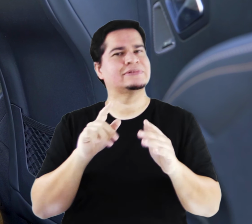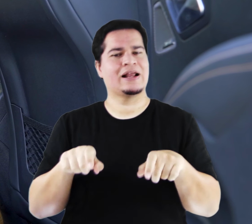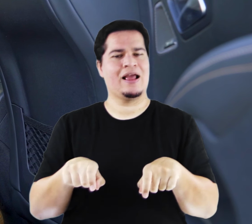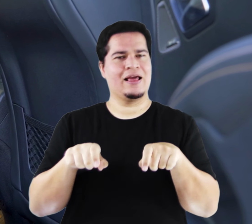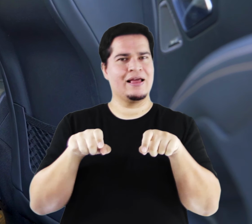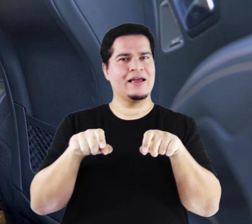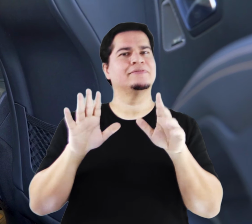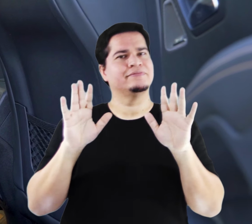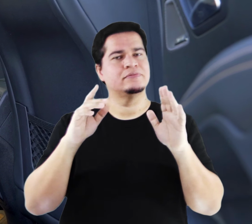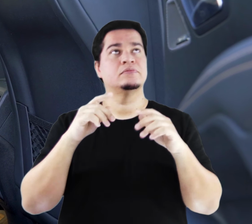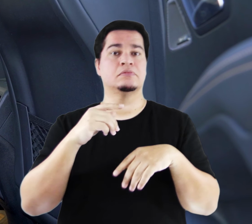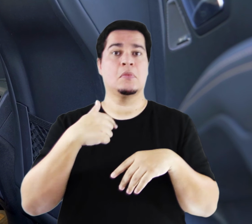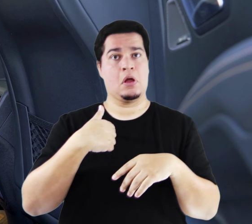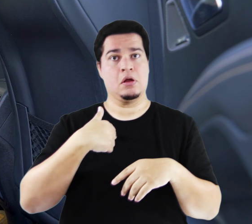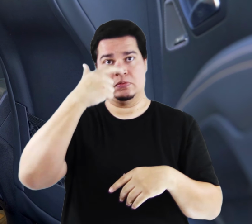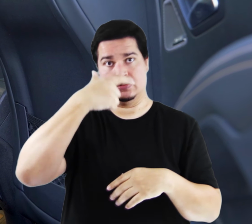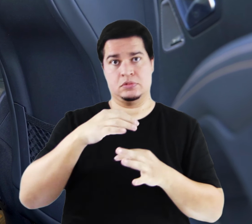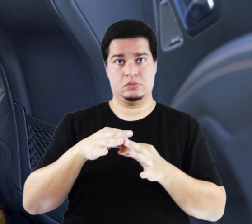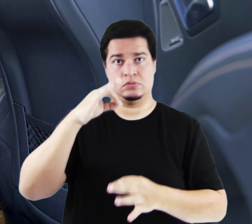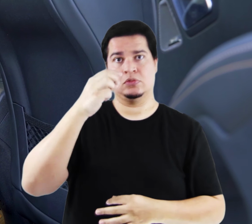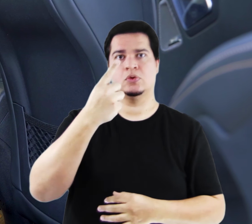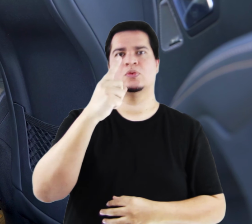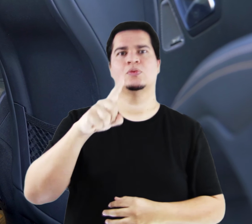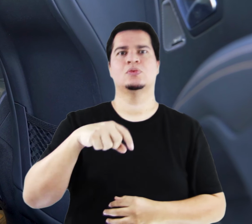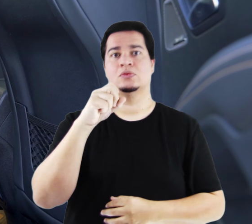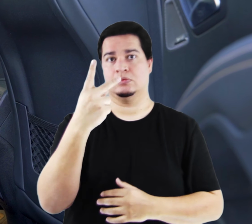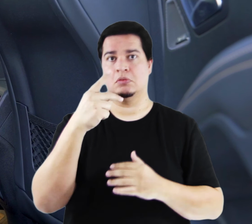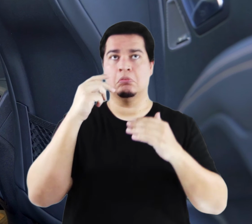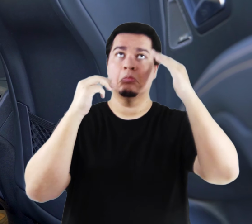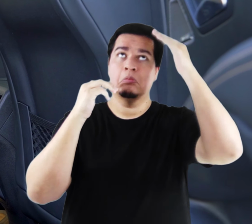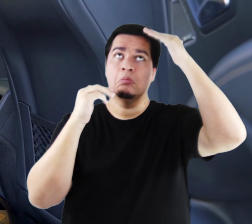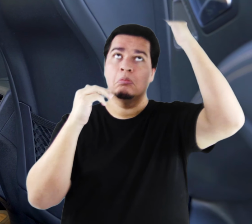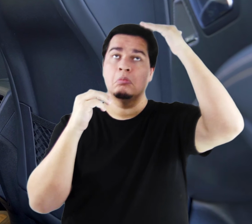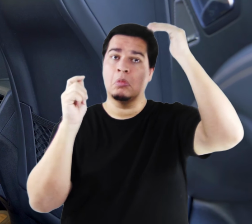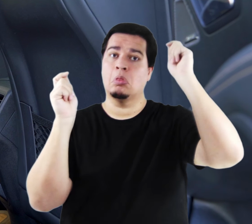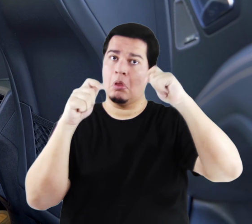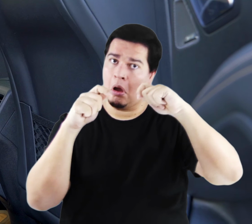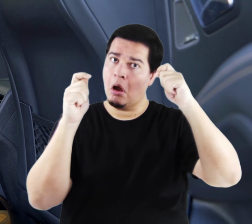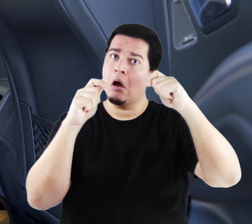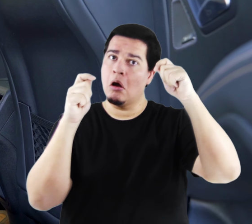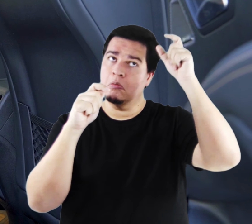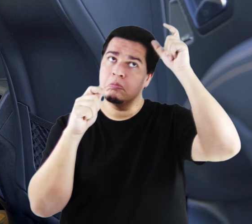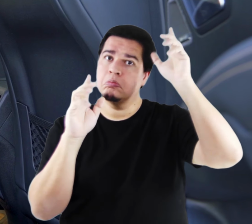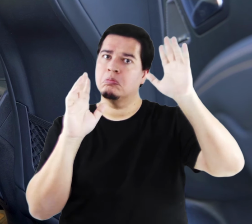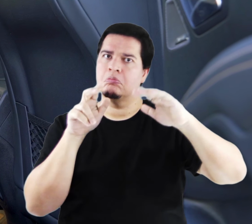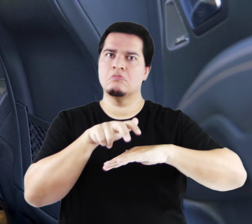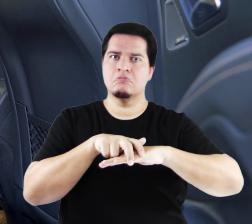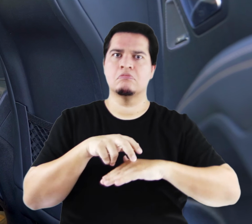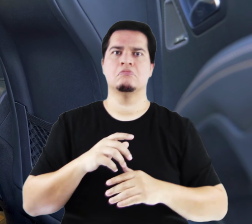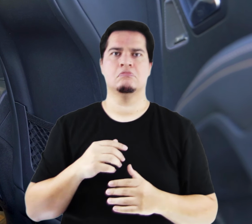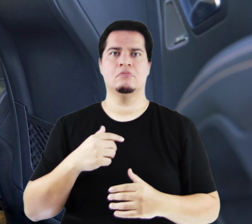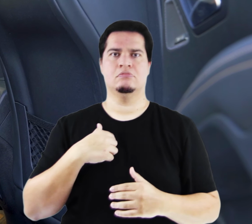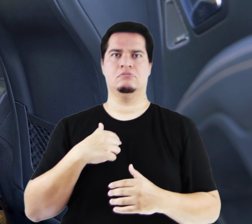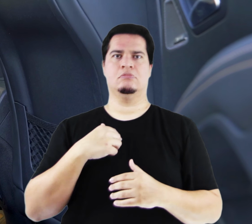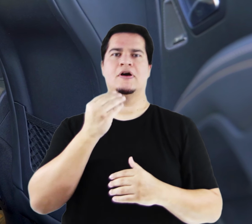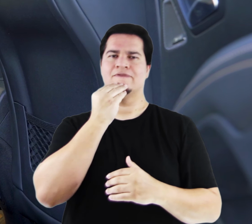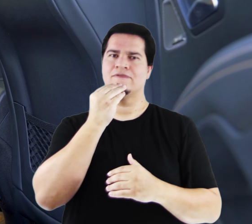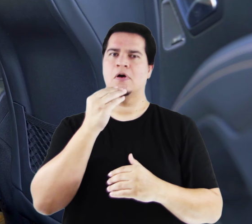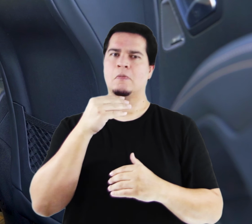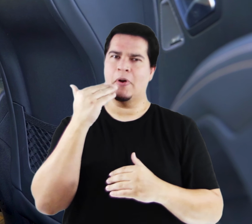para a cabeça aqui é razoável, tem 1,82 m, né? Tem uma sobrinha aqui razoável. O ângulo de encosto podia ser um pouco mais inclinado, mas tá